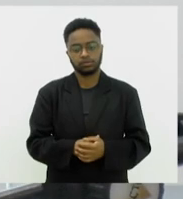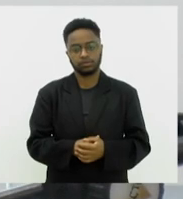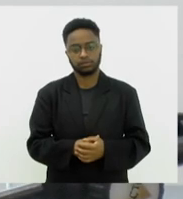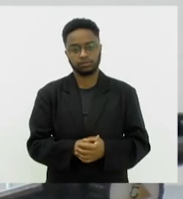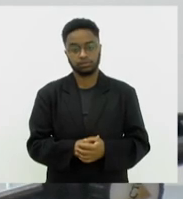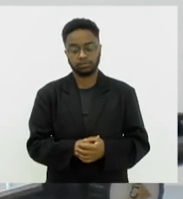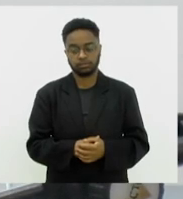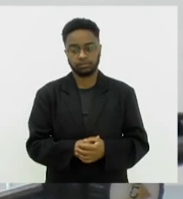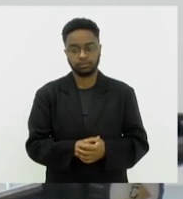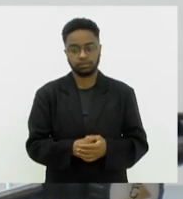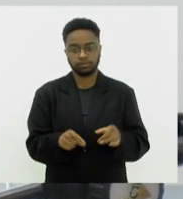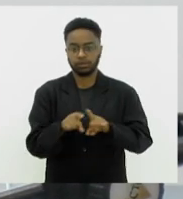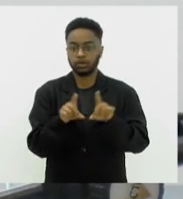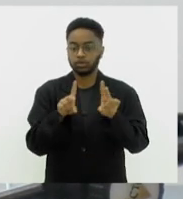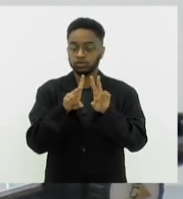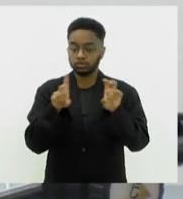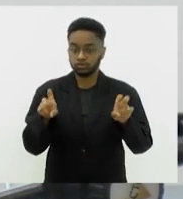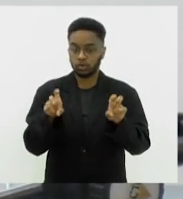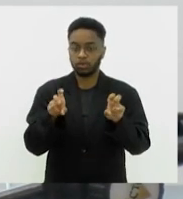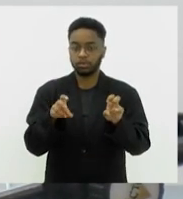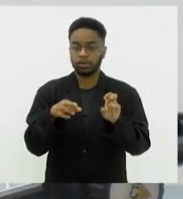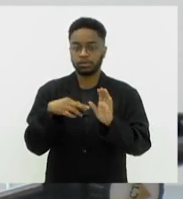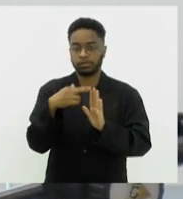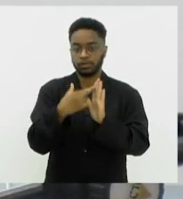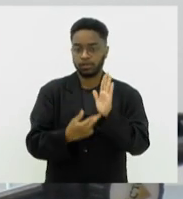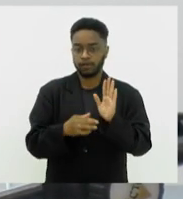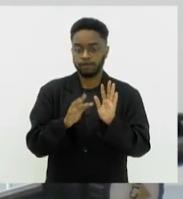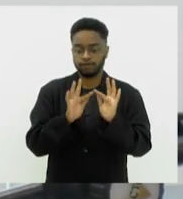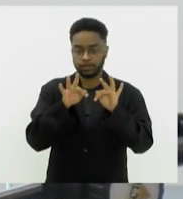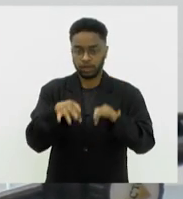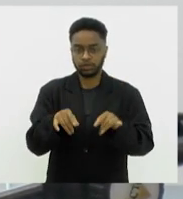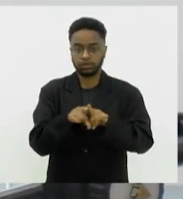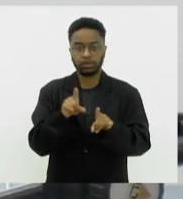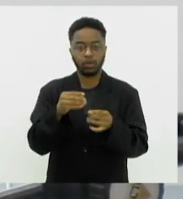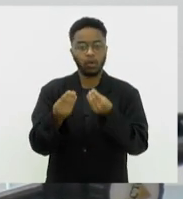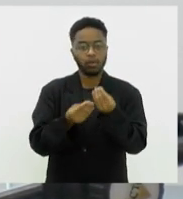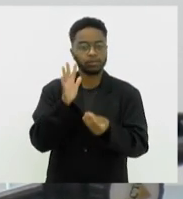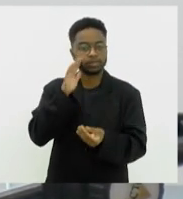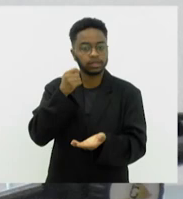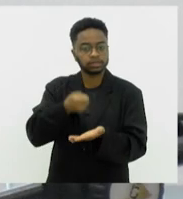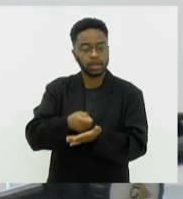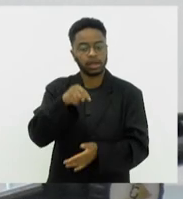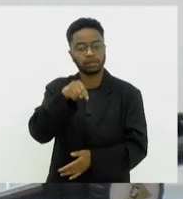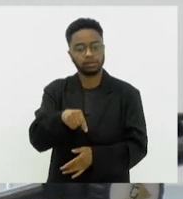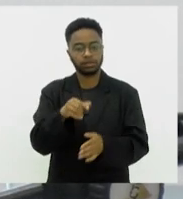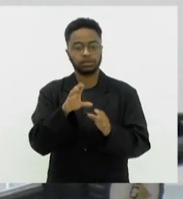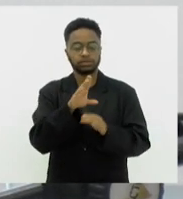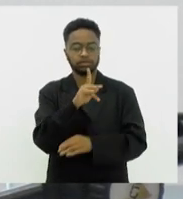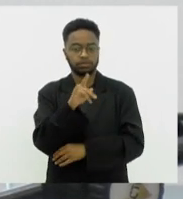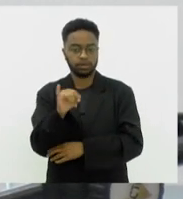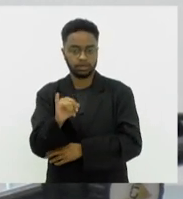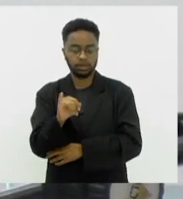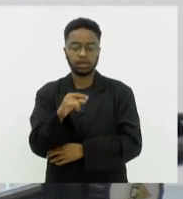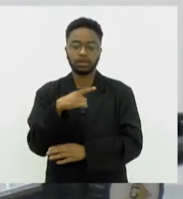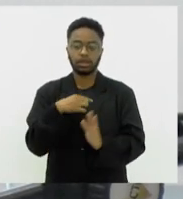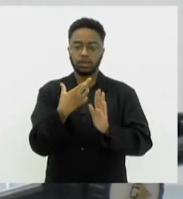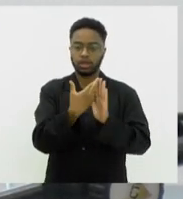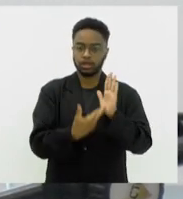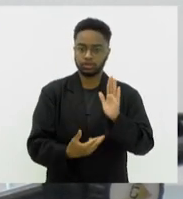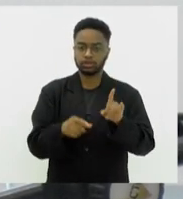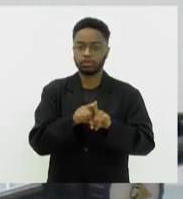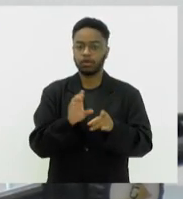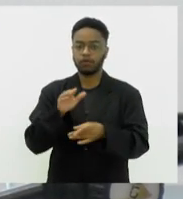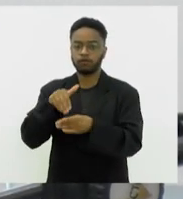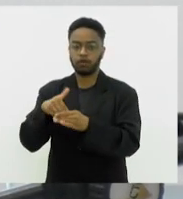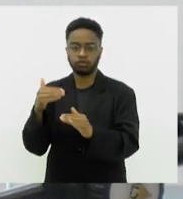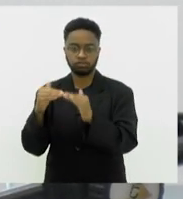aos encaminhamentos finais desta comissão parlamentar de inquérito o relatório apresentado bem como voto divergente